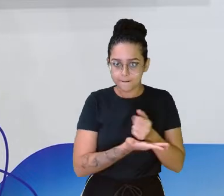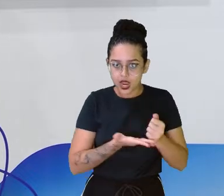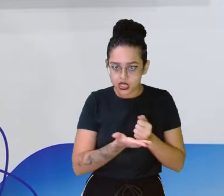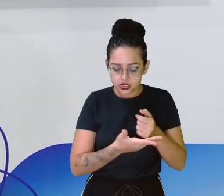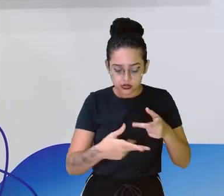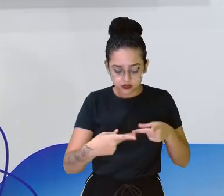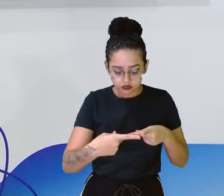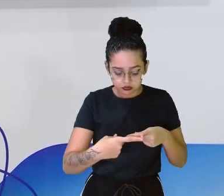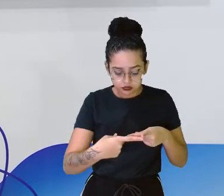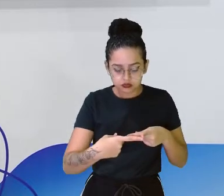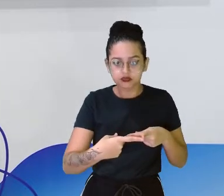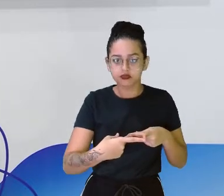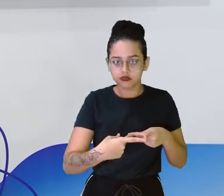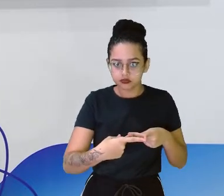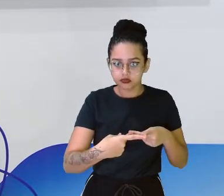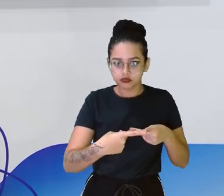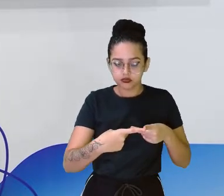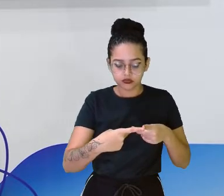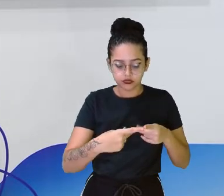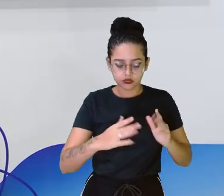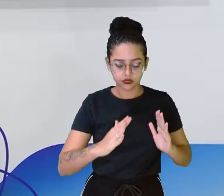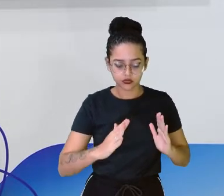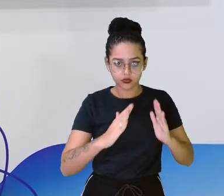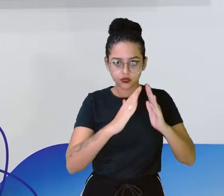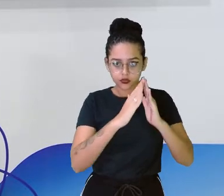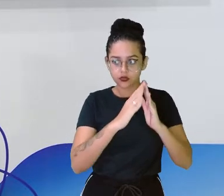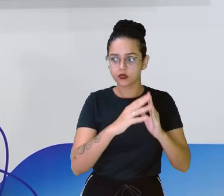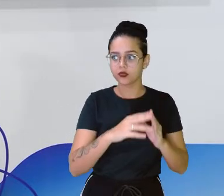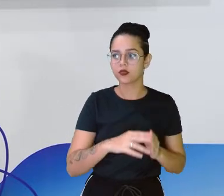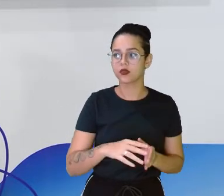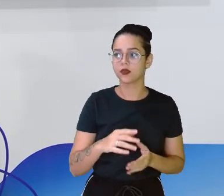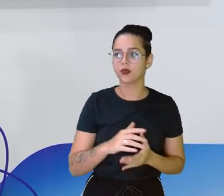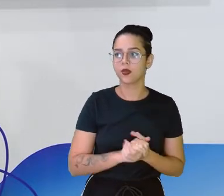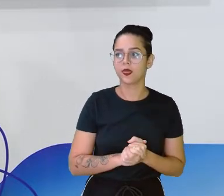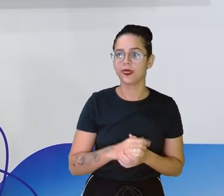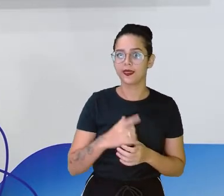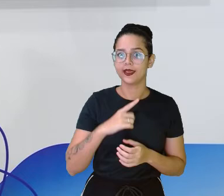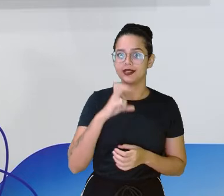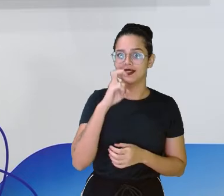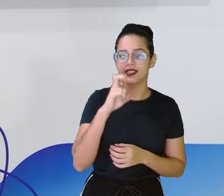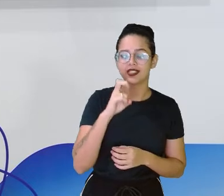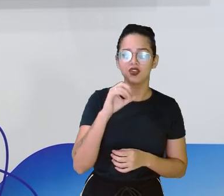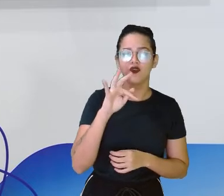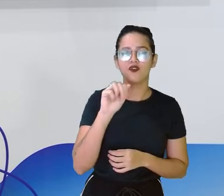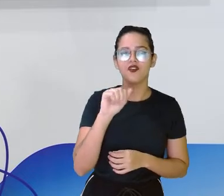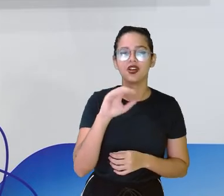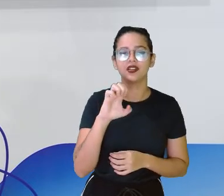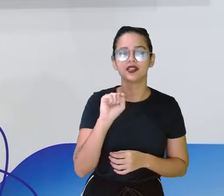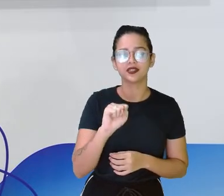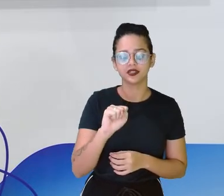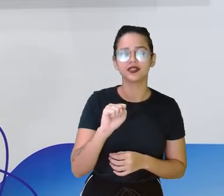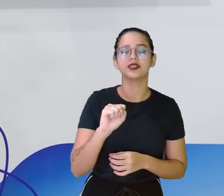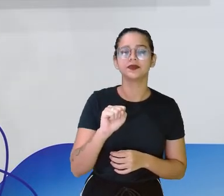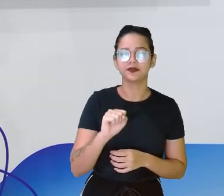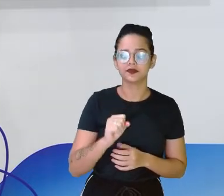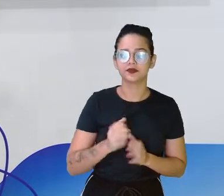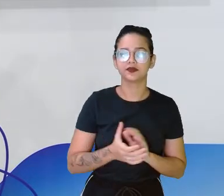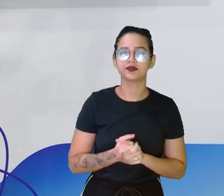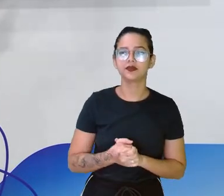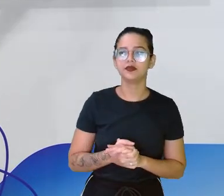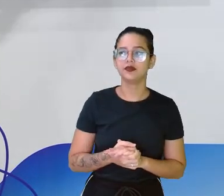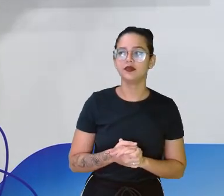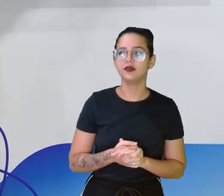5 faces. 1, 2, 3, 4, 5. Pensa que a minha base também conta como